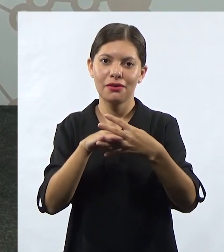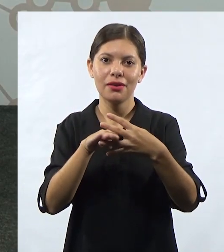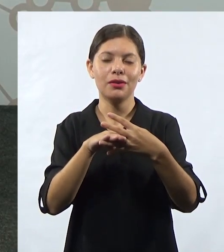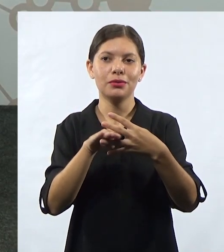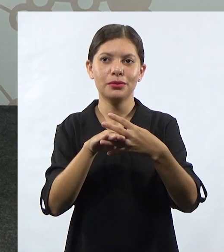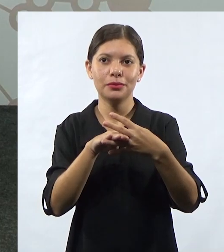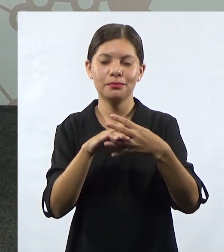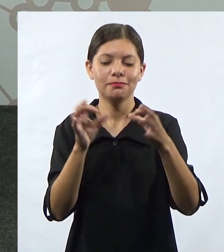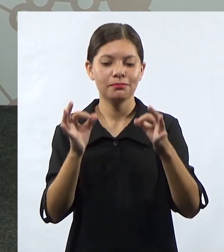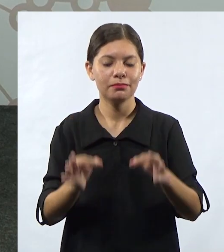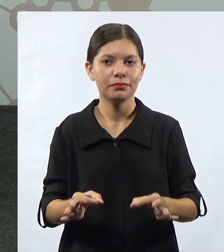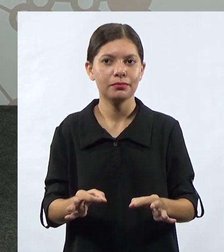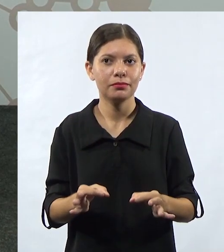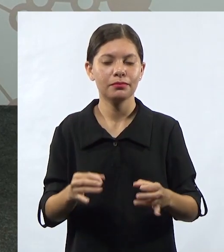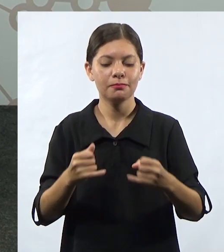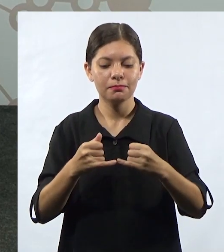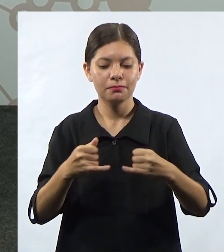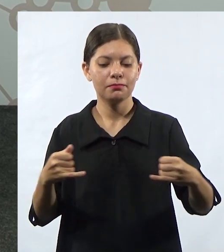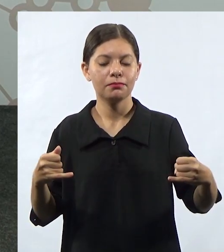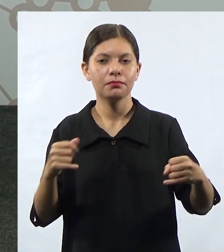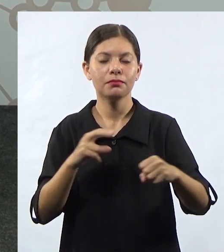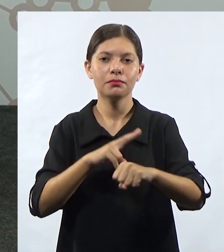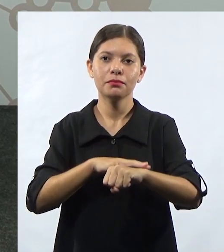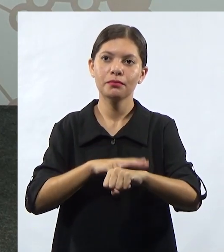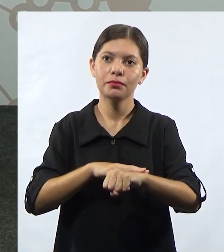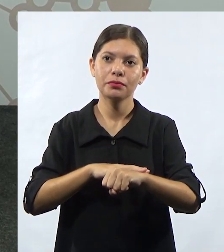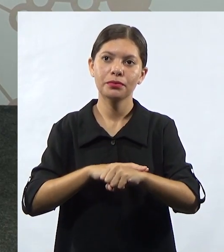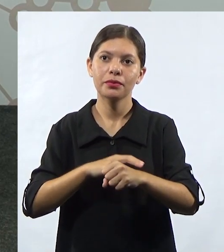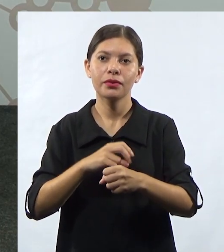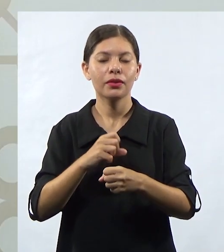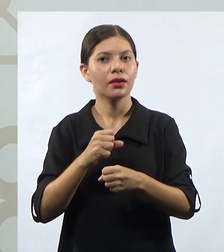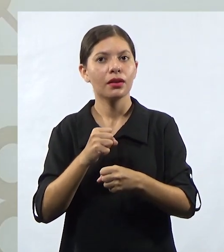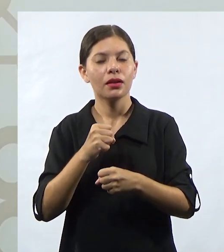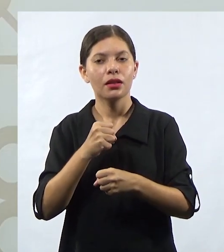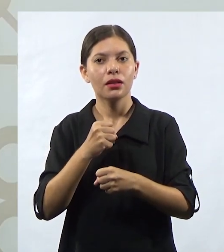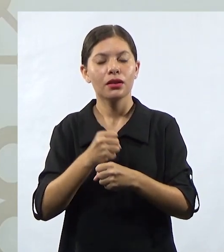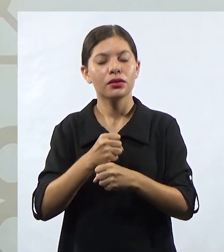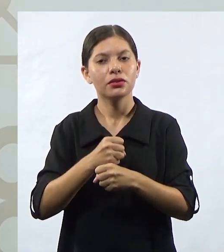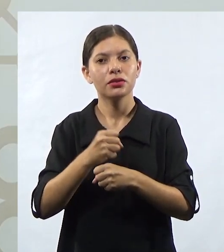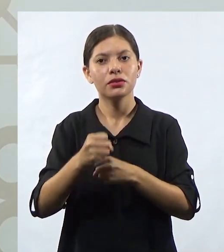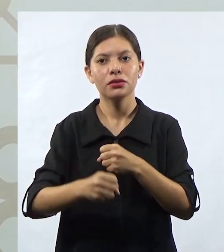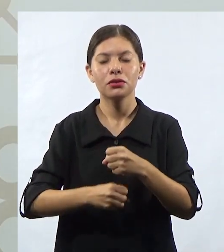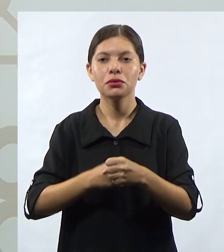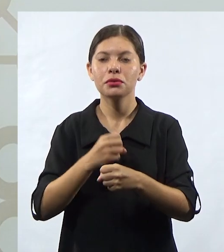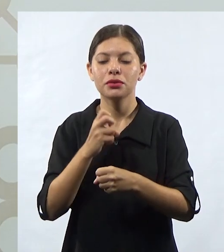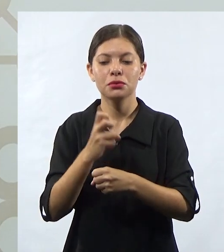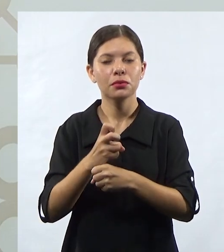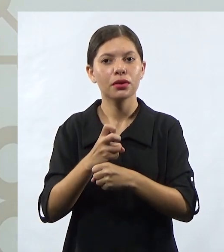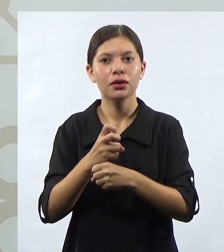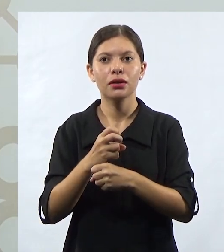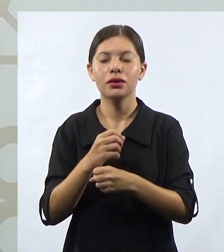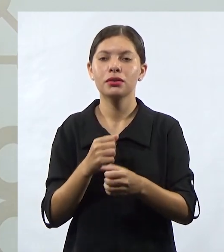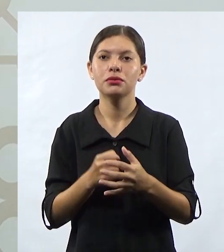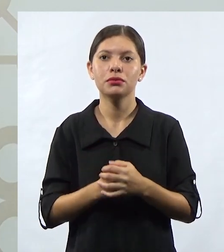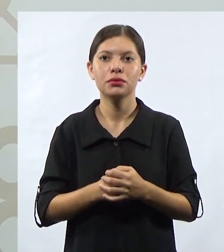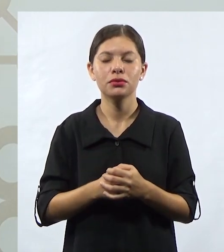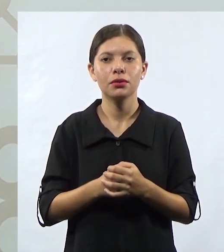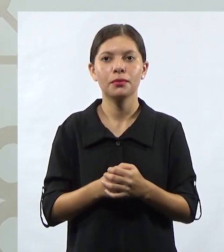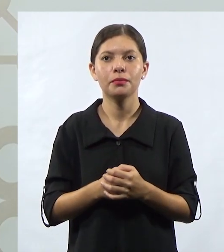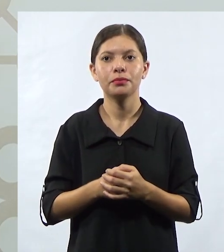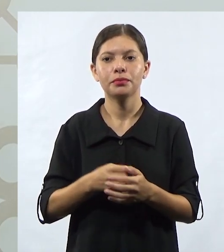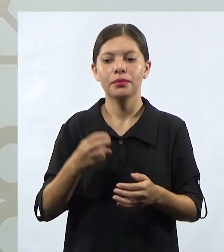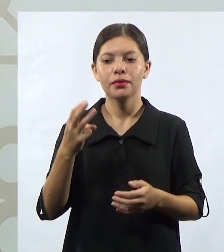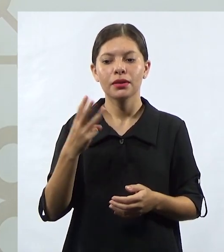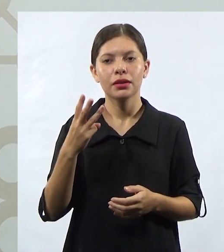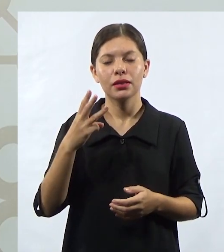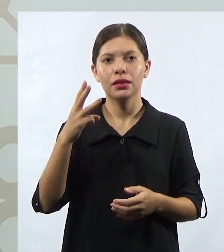Então, você define de 5 em 5 anos, de 2 em 2 horas, de 3 em 3 dias. É